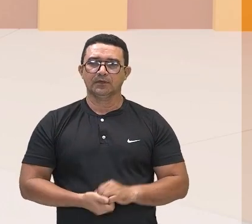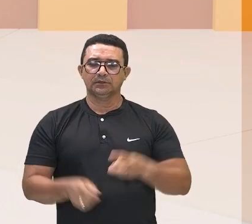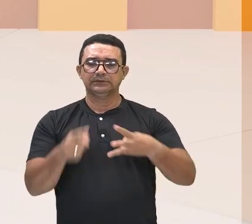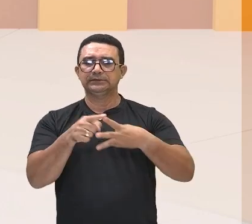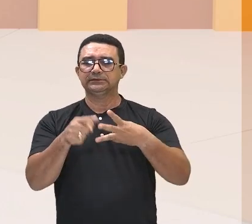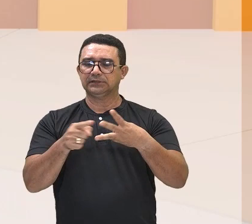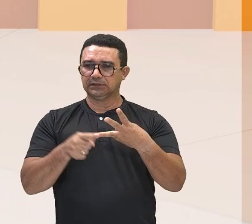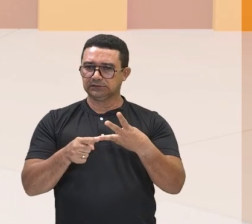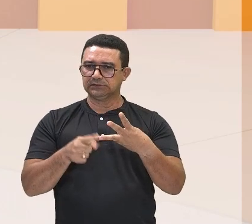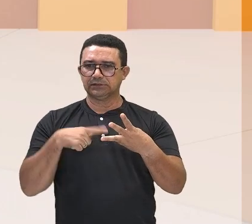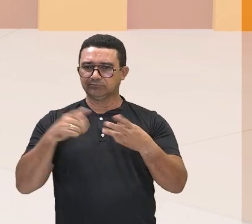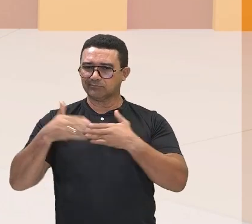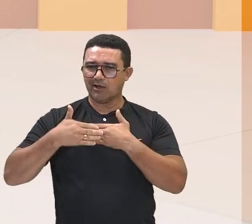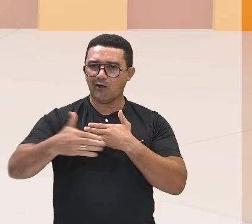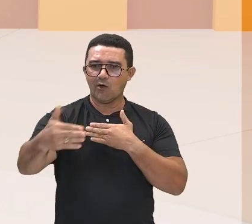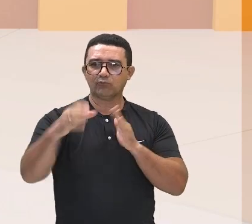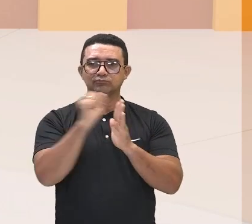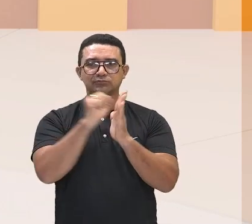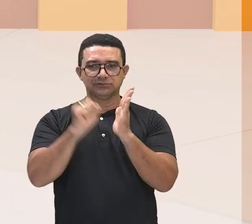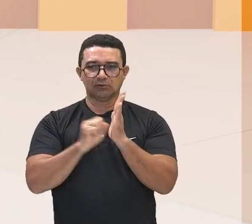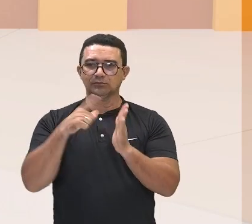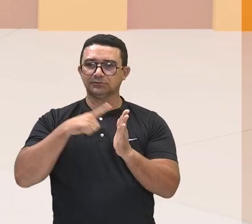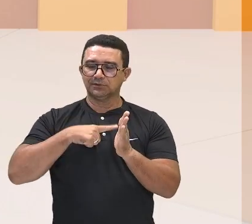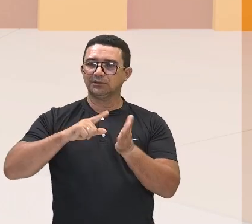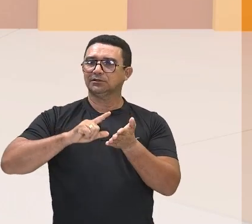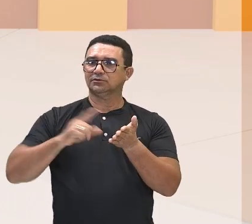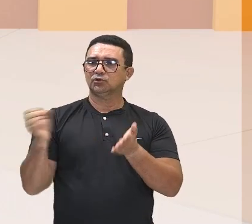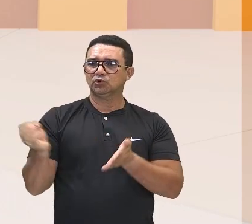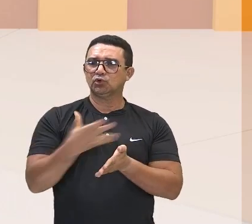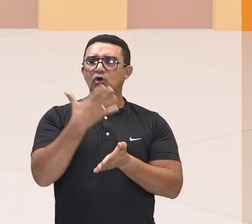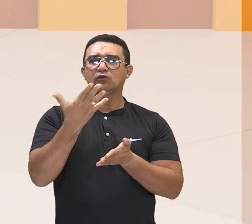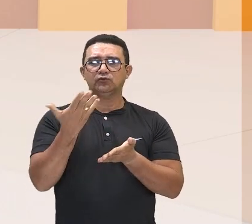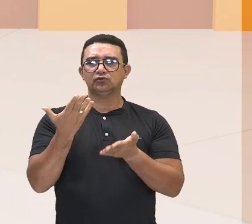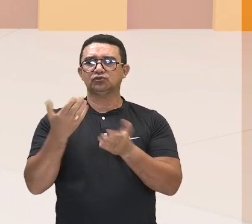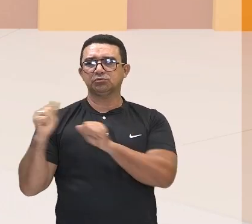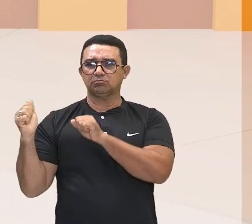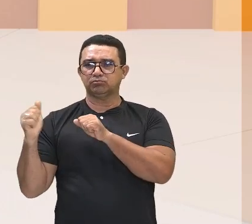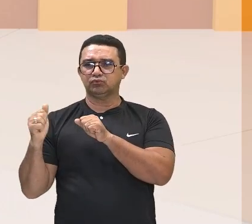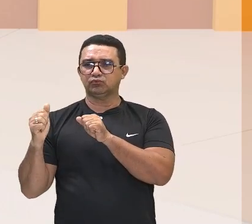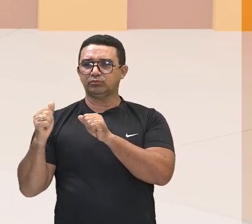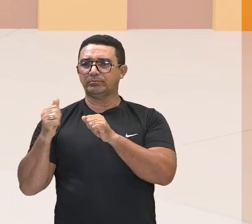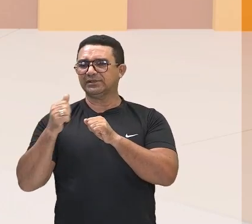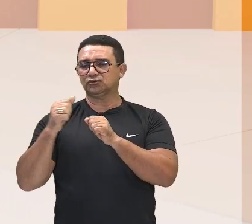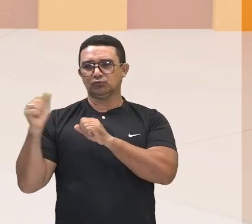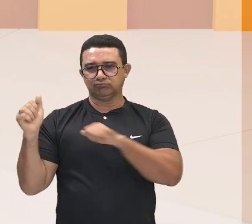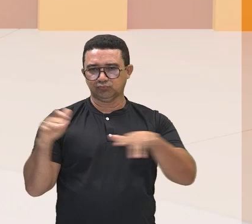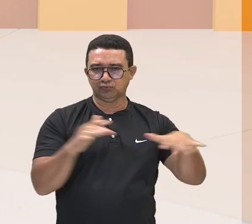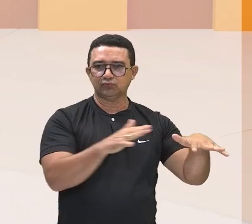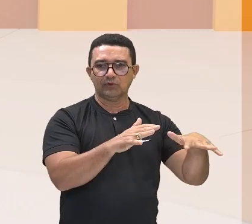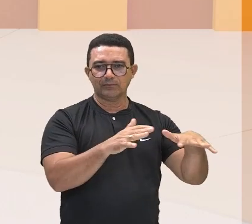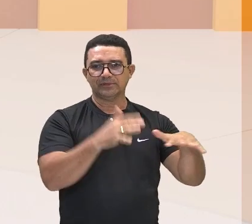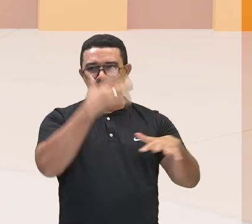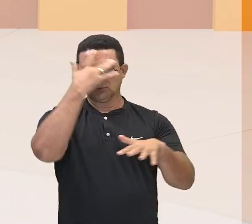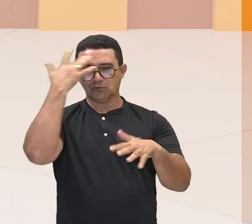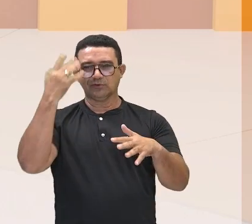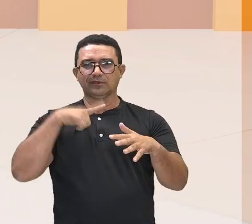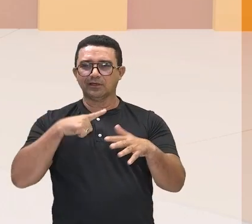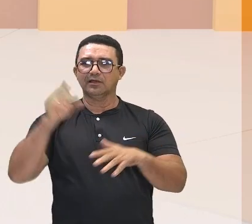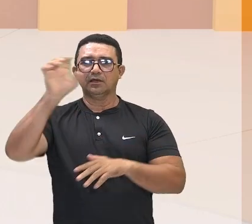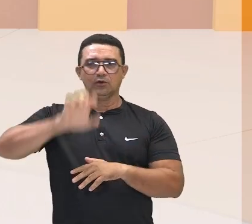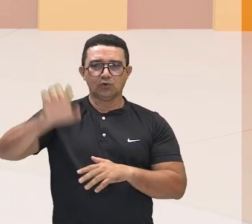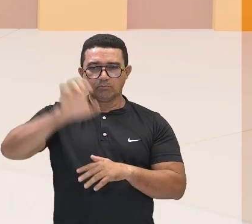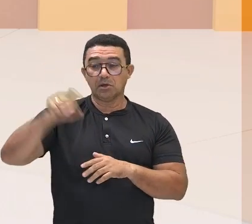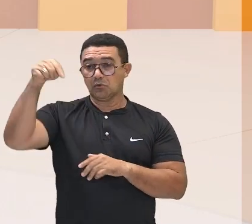vão ocorrer ao longo dos séculos novas ondas migratórias. E é claro, vão ter mais europeus indo para o